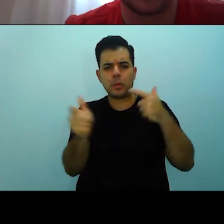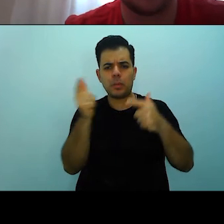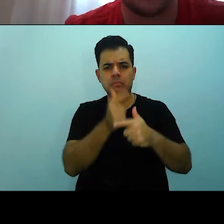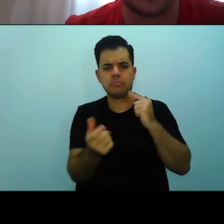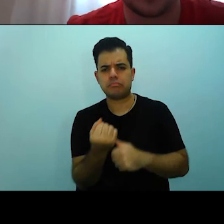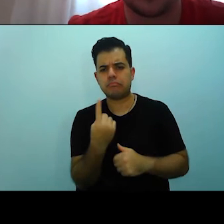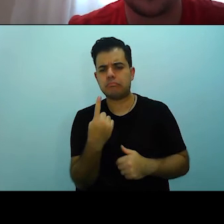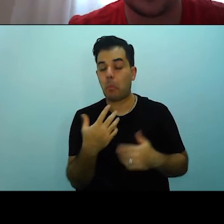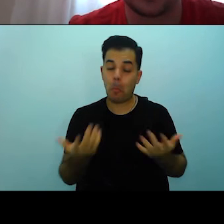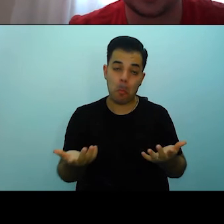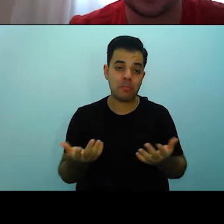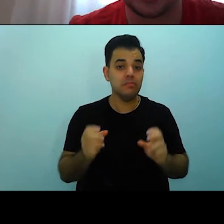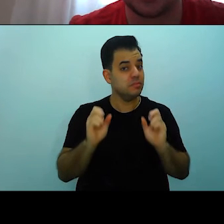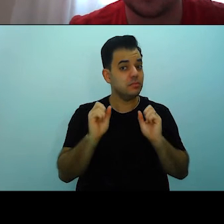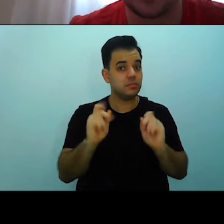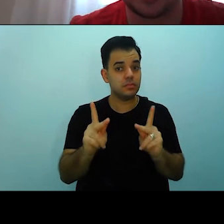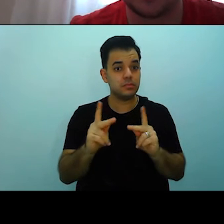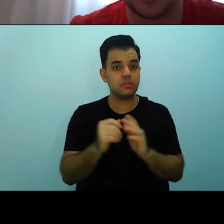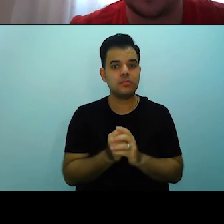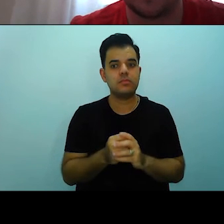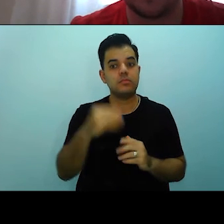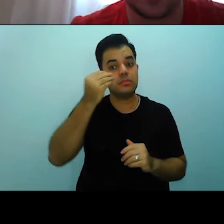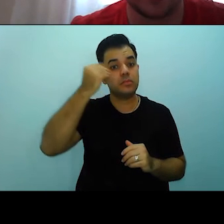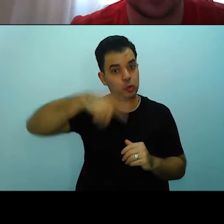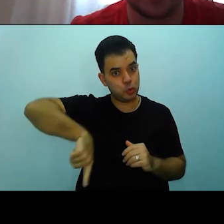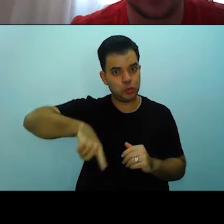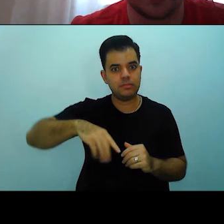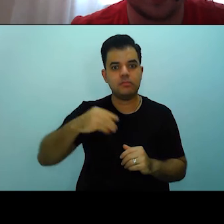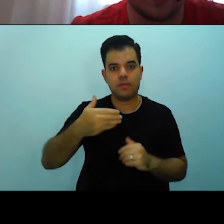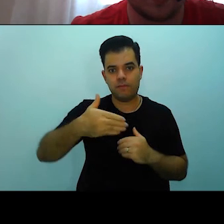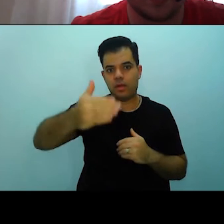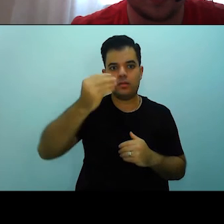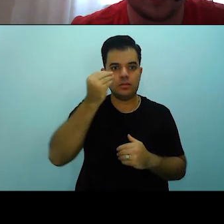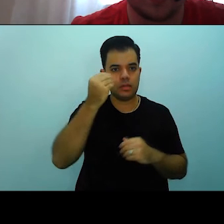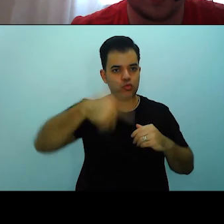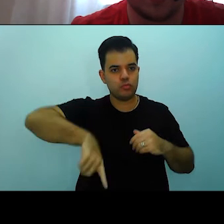Mas tá. Deixa eu tentar rodar de novo para ver se vai. Vamos ver se vai.